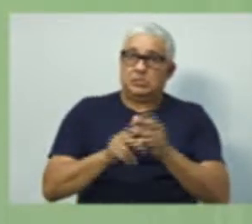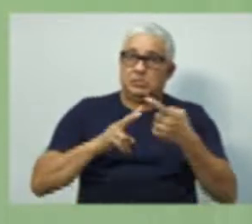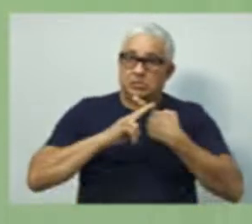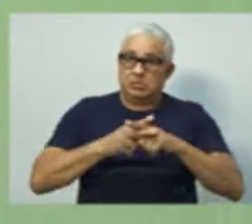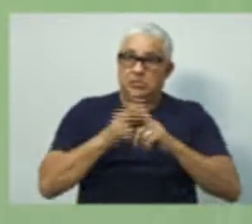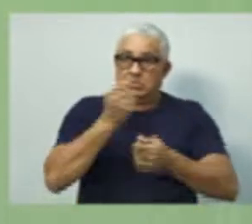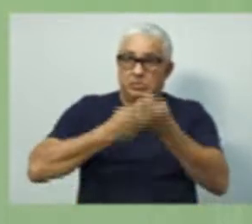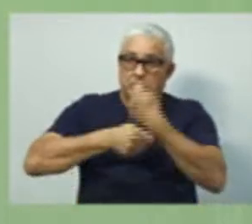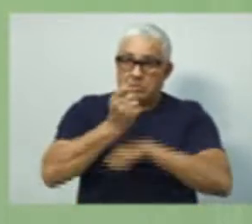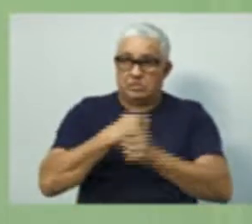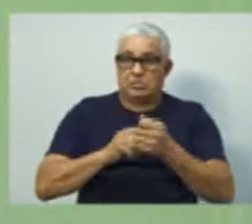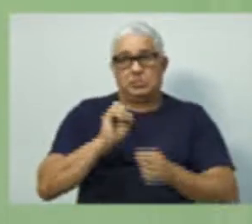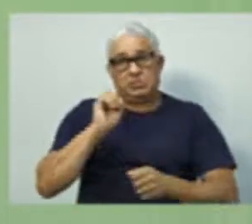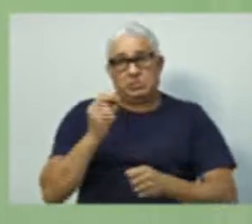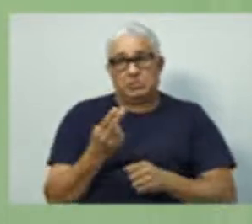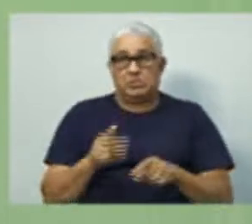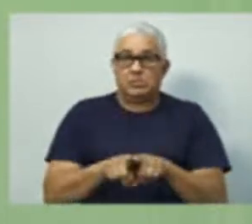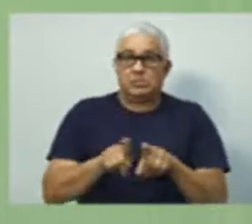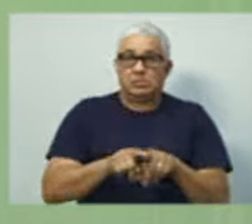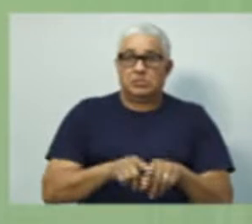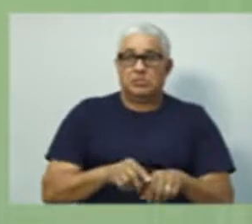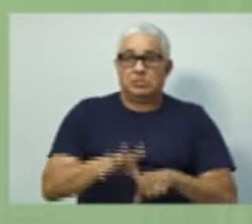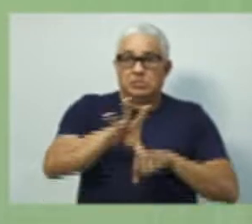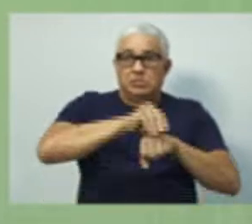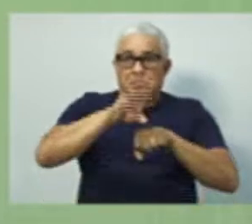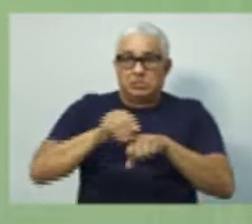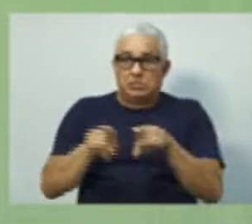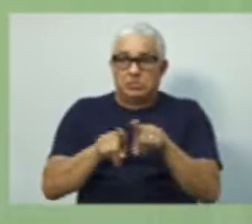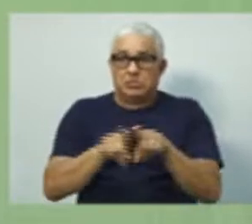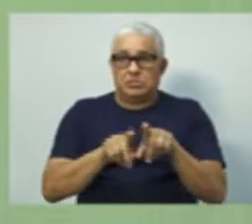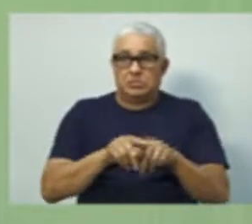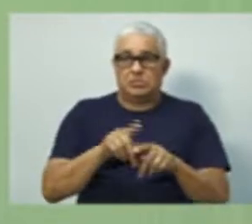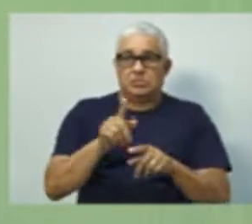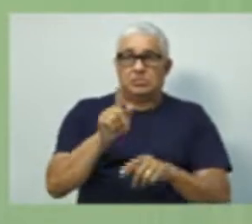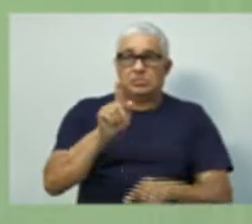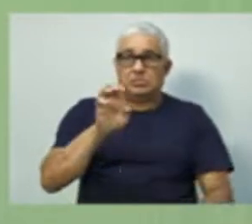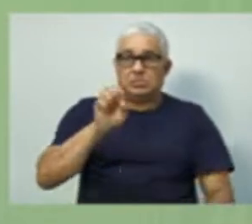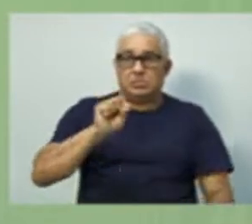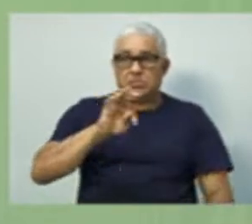Essa administração, ou conhecemos também como gestão.